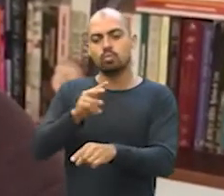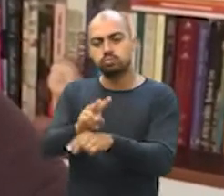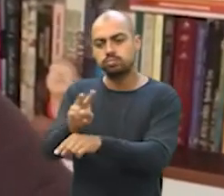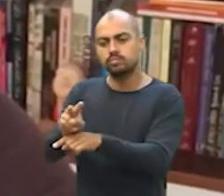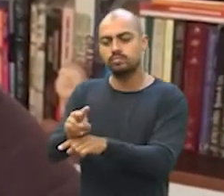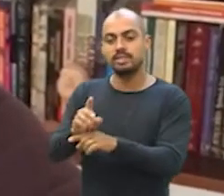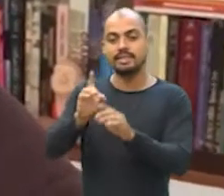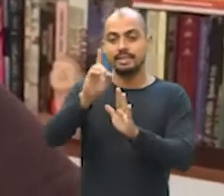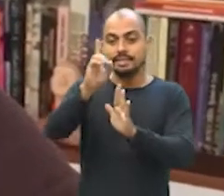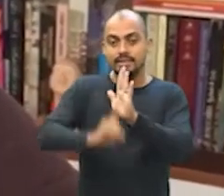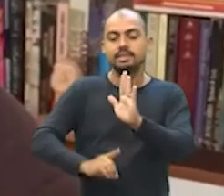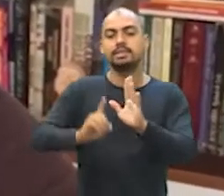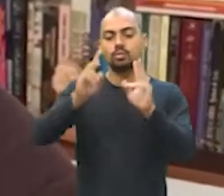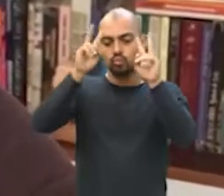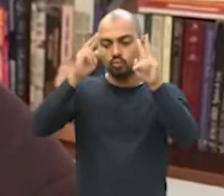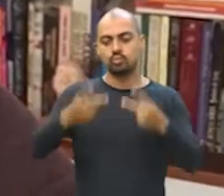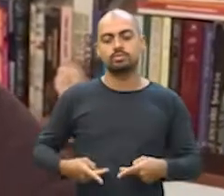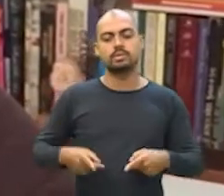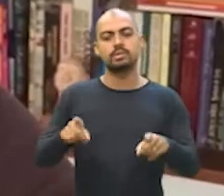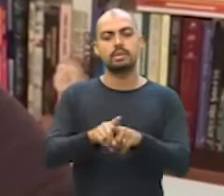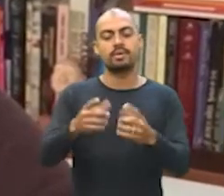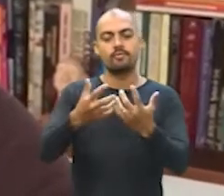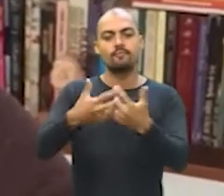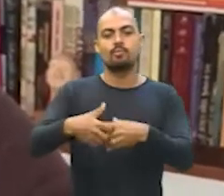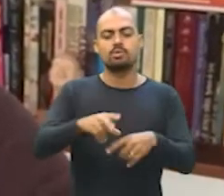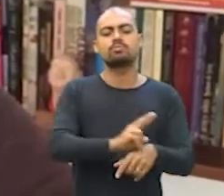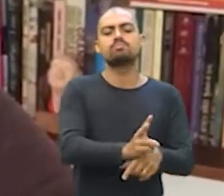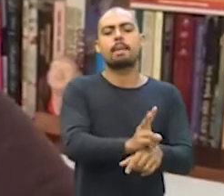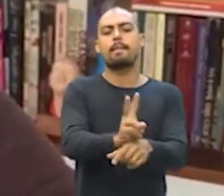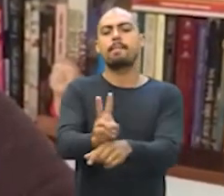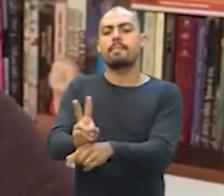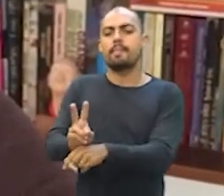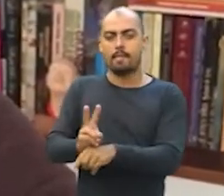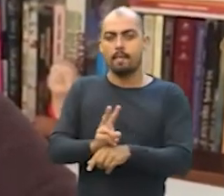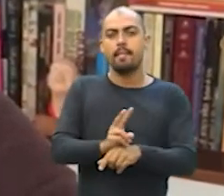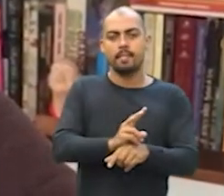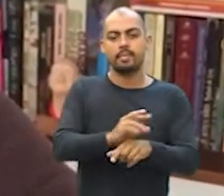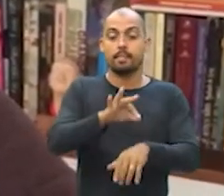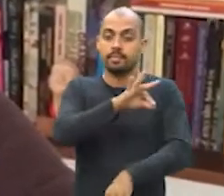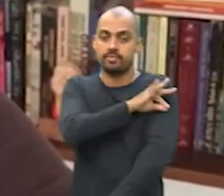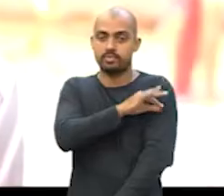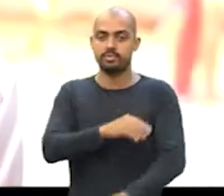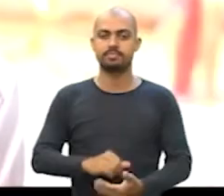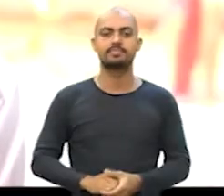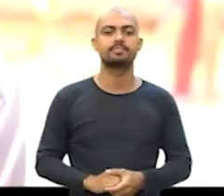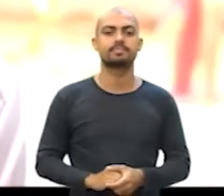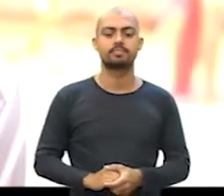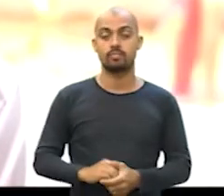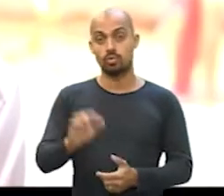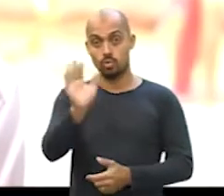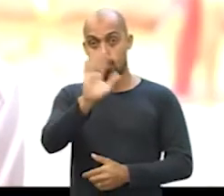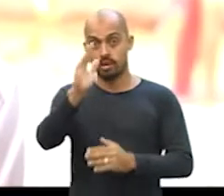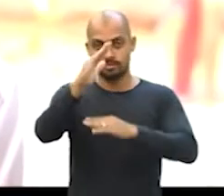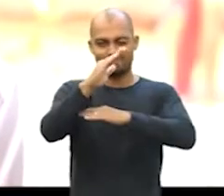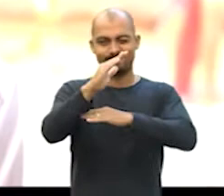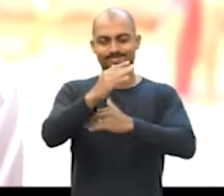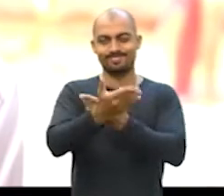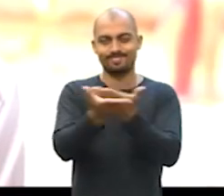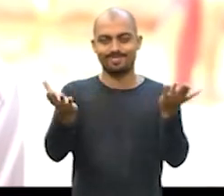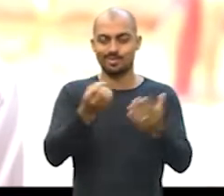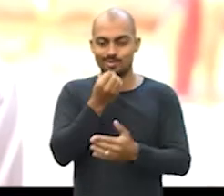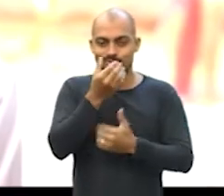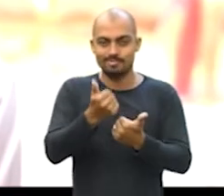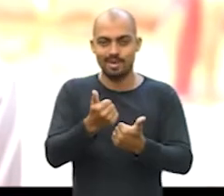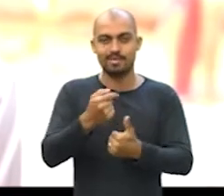direitos humanos, que continuará cumprindo a sua função de fiscalizador do Poder Executivo. Olá, pessoal da TV Câmara, tudo